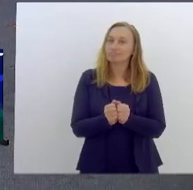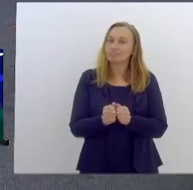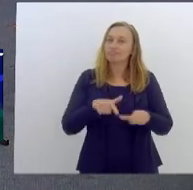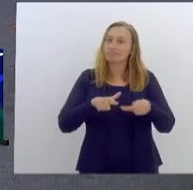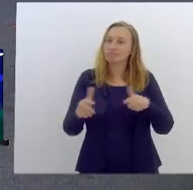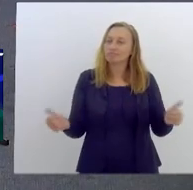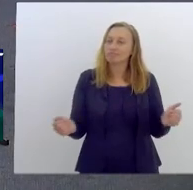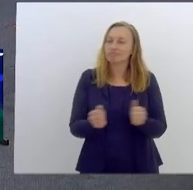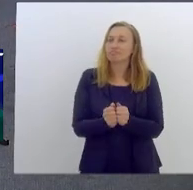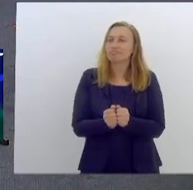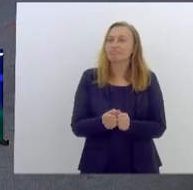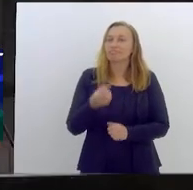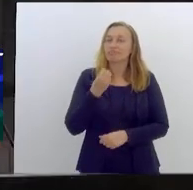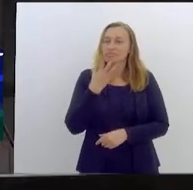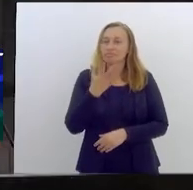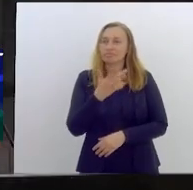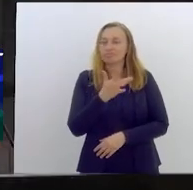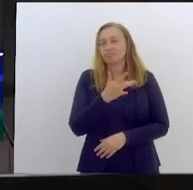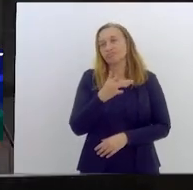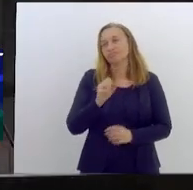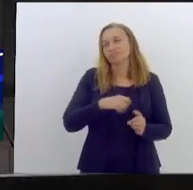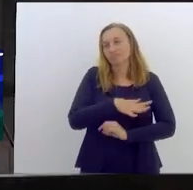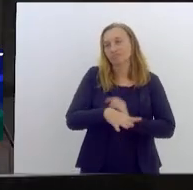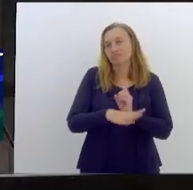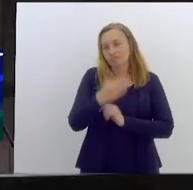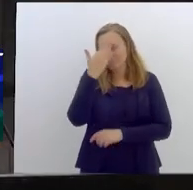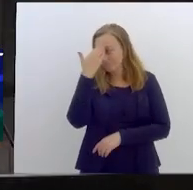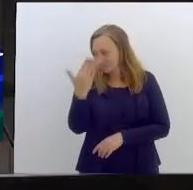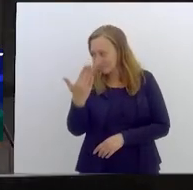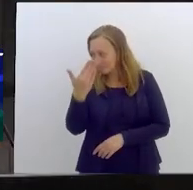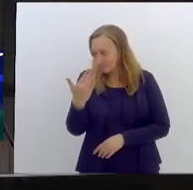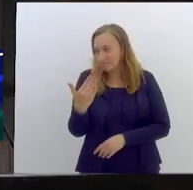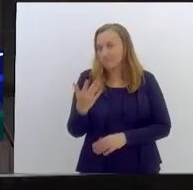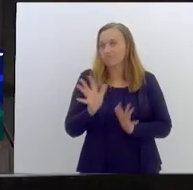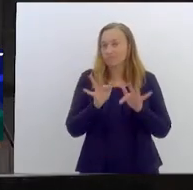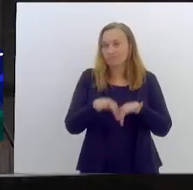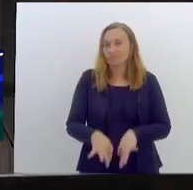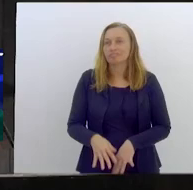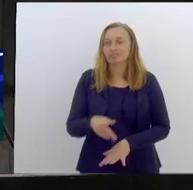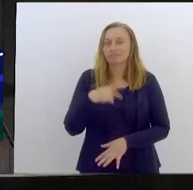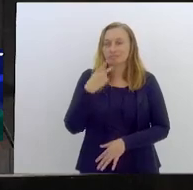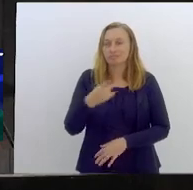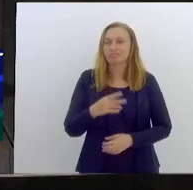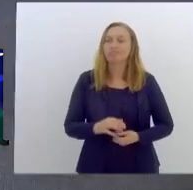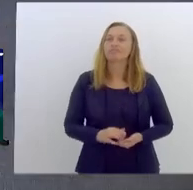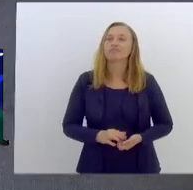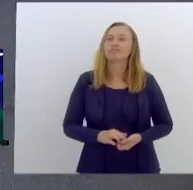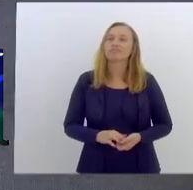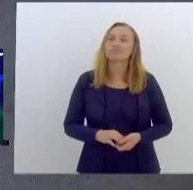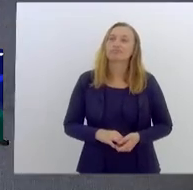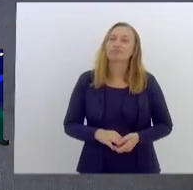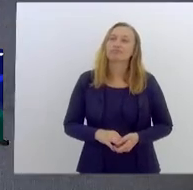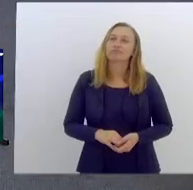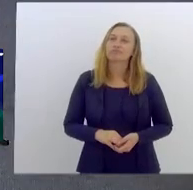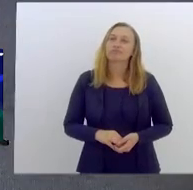conjunto pelo bem da nossa sociedade. Muito obrigado, e aqui termino minhas palavras.